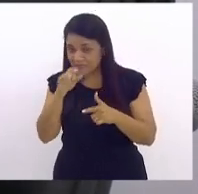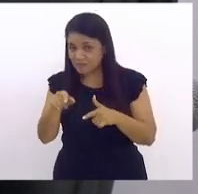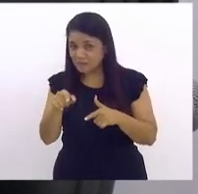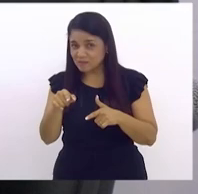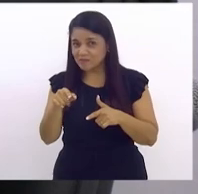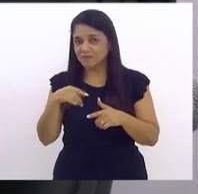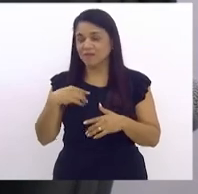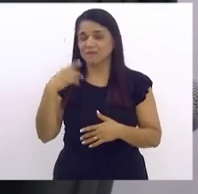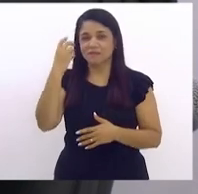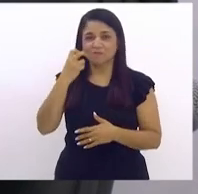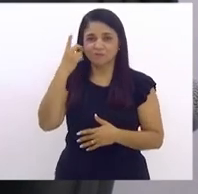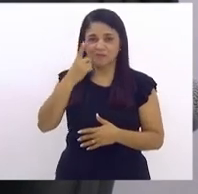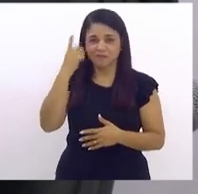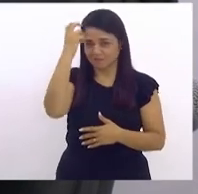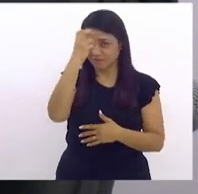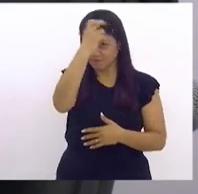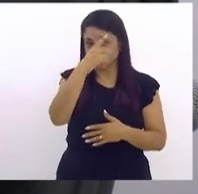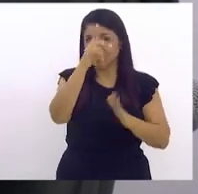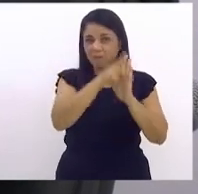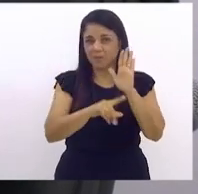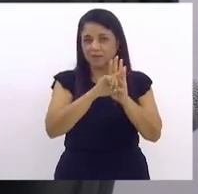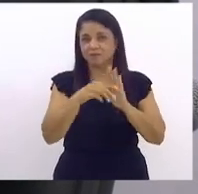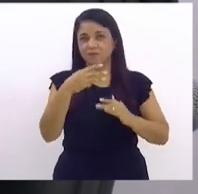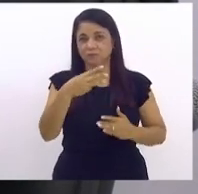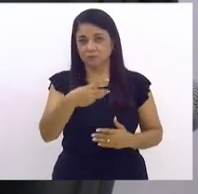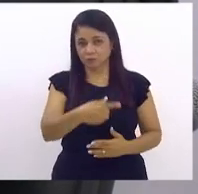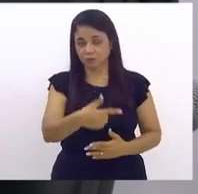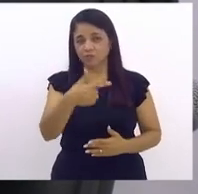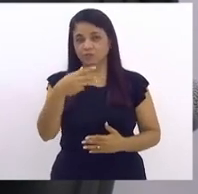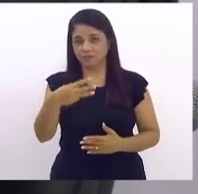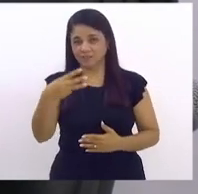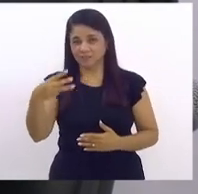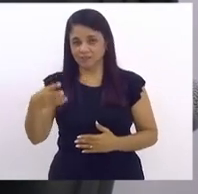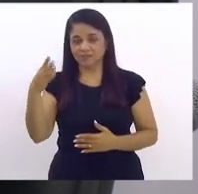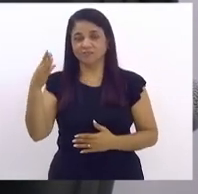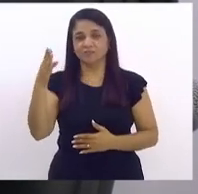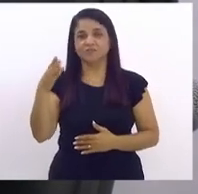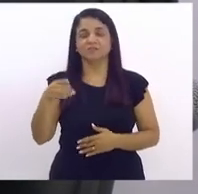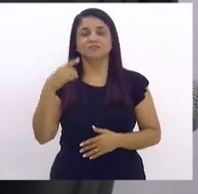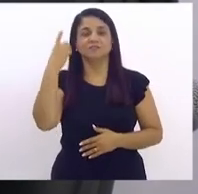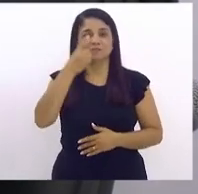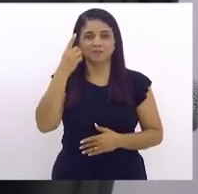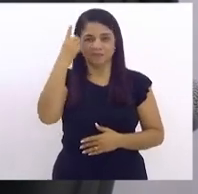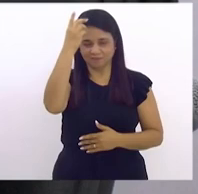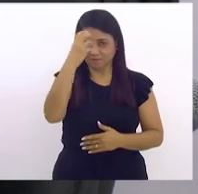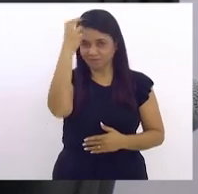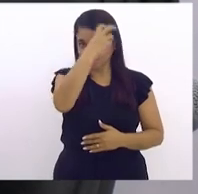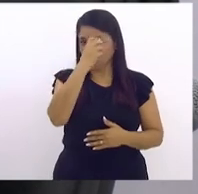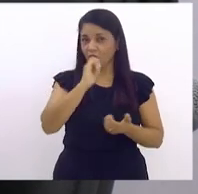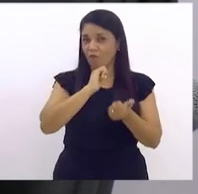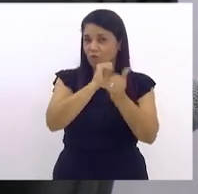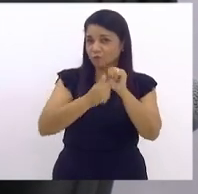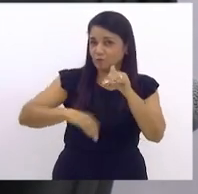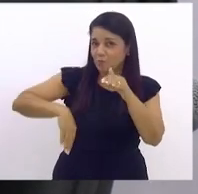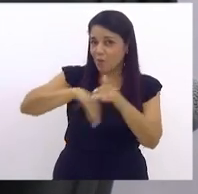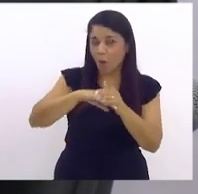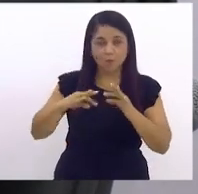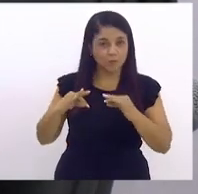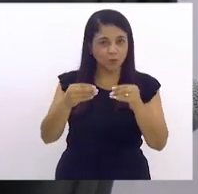É meu. Emendas de plenário ao PL 233-23, de autoria da deputada Verônica Lima, que institui o programa Futebol para Todos no Estado do Rio de